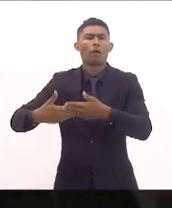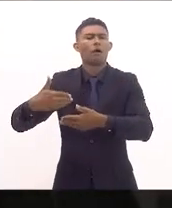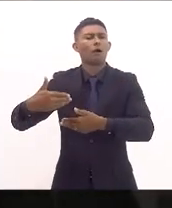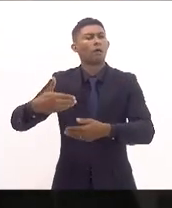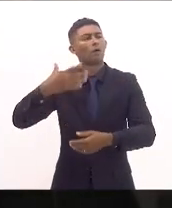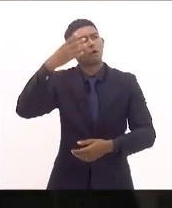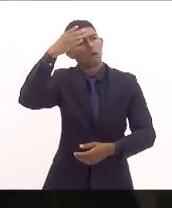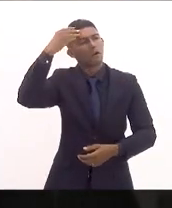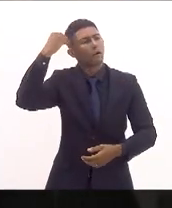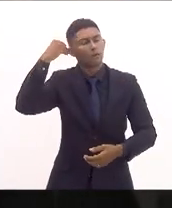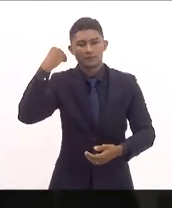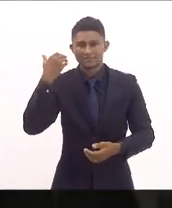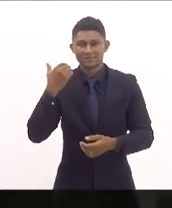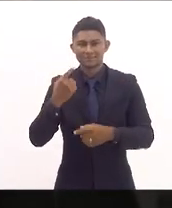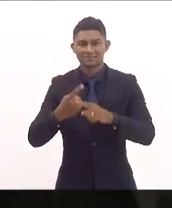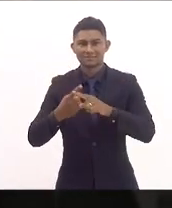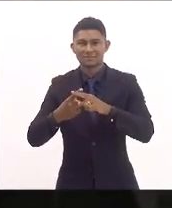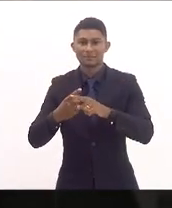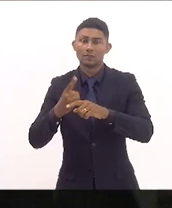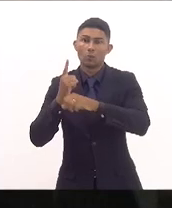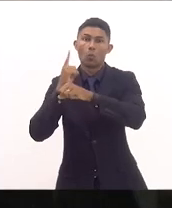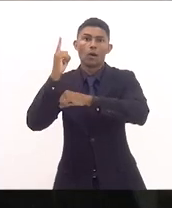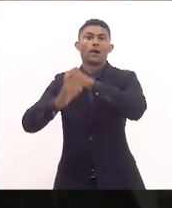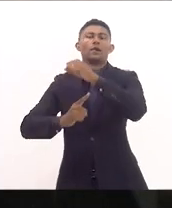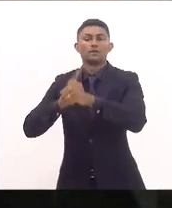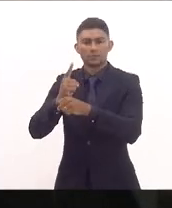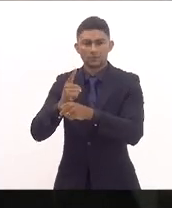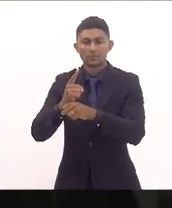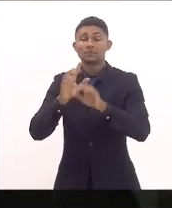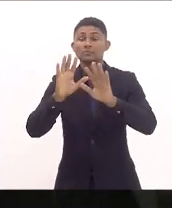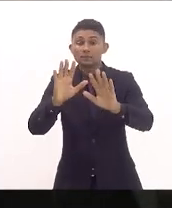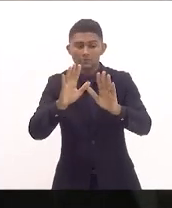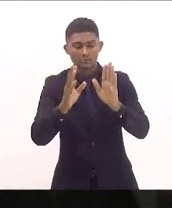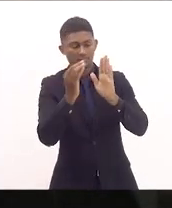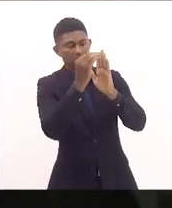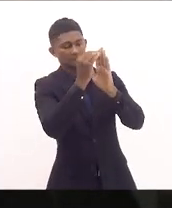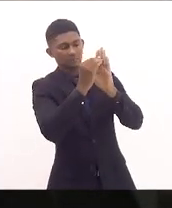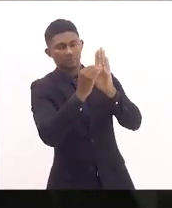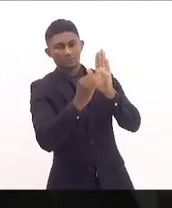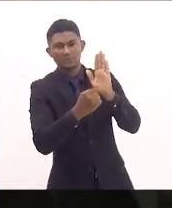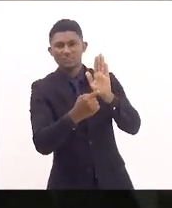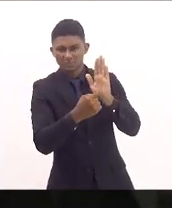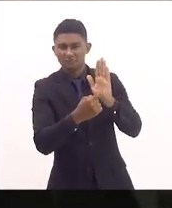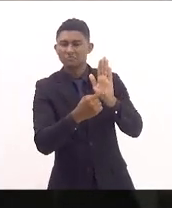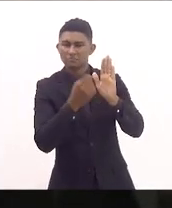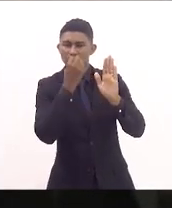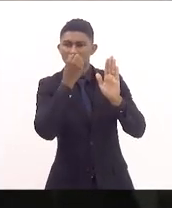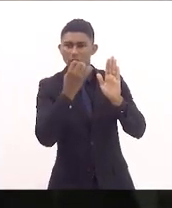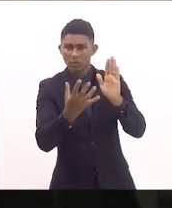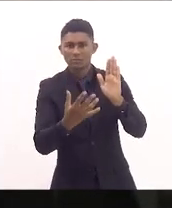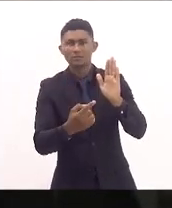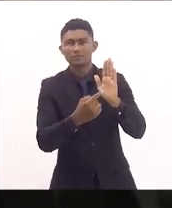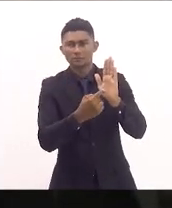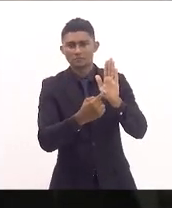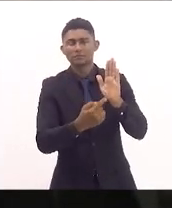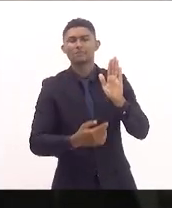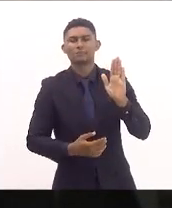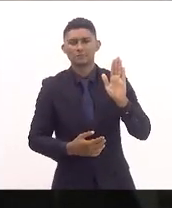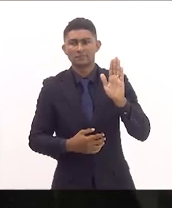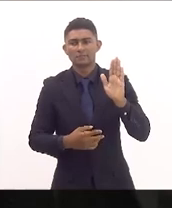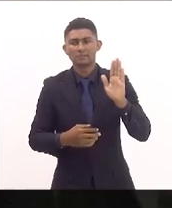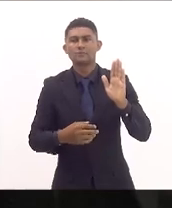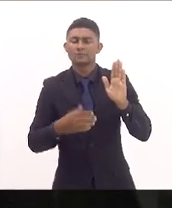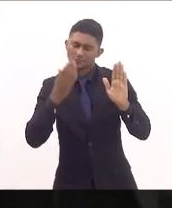apenas um ano Mas tá aqui assinalado todas de forma